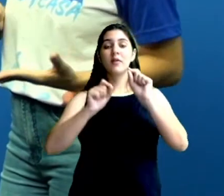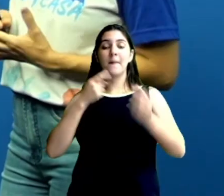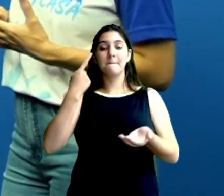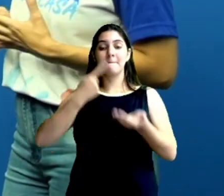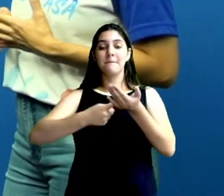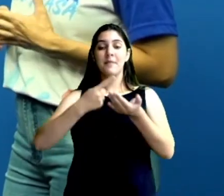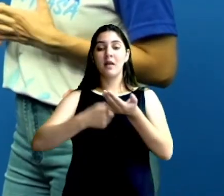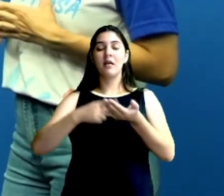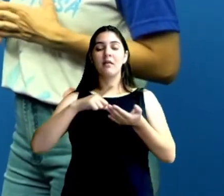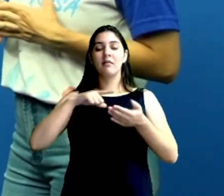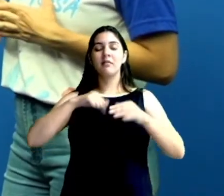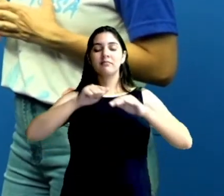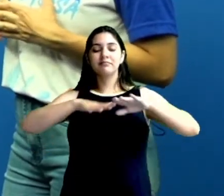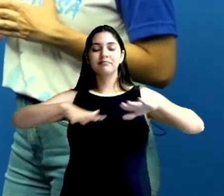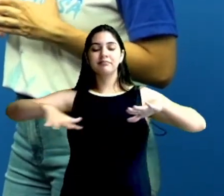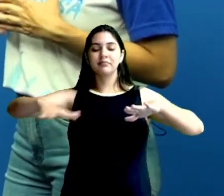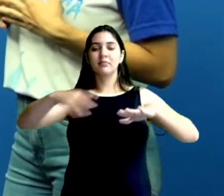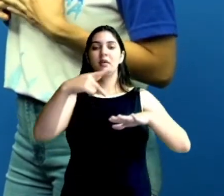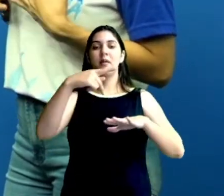por uma planície,